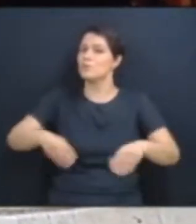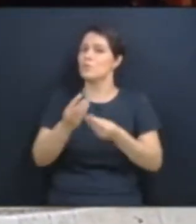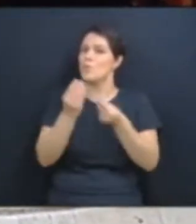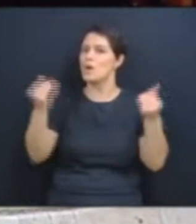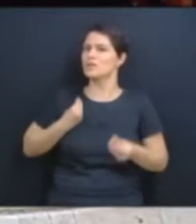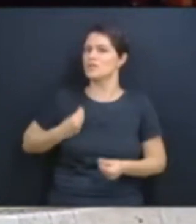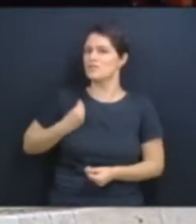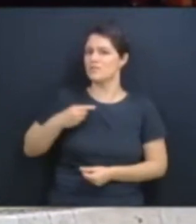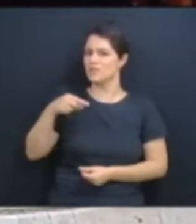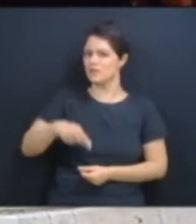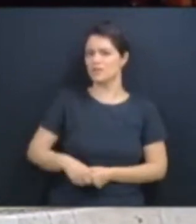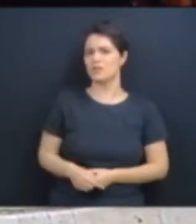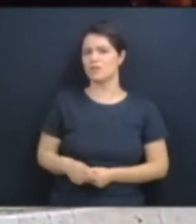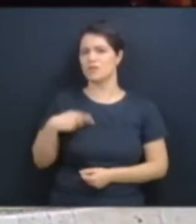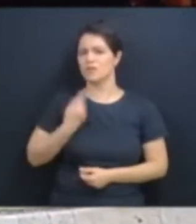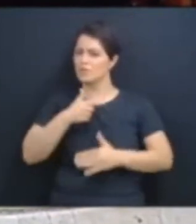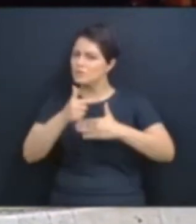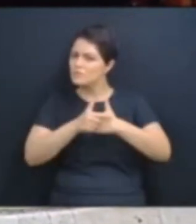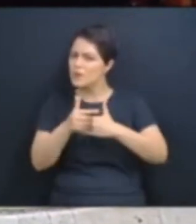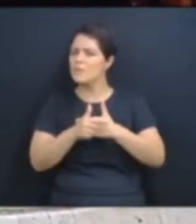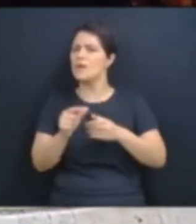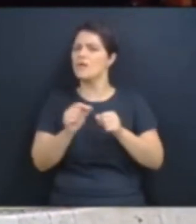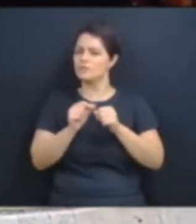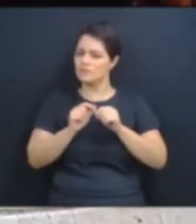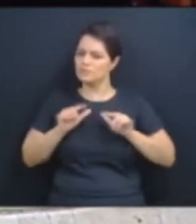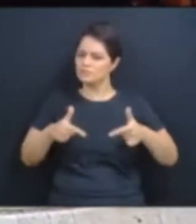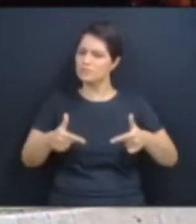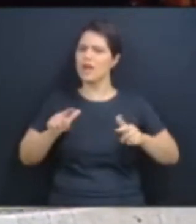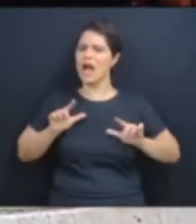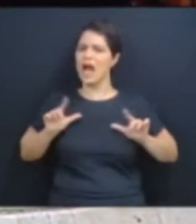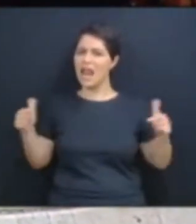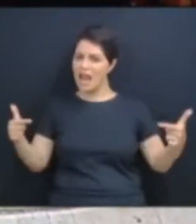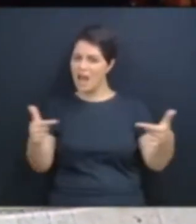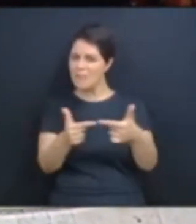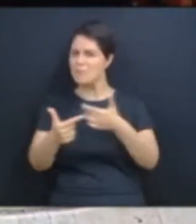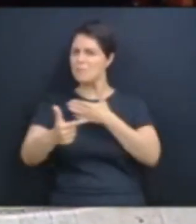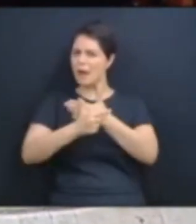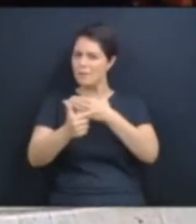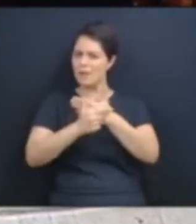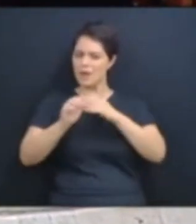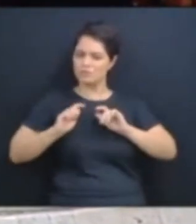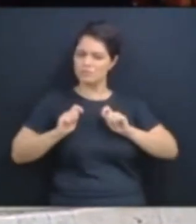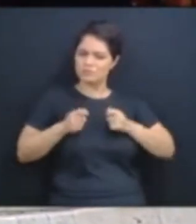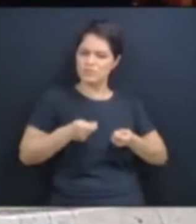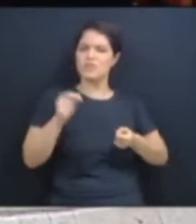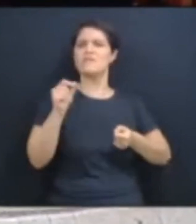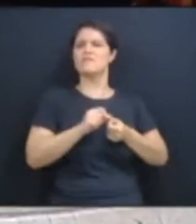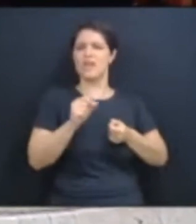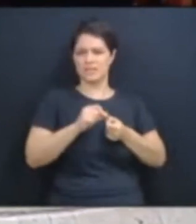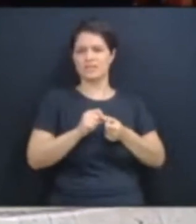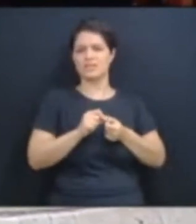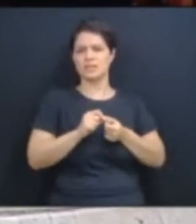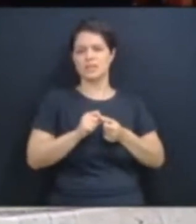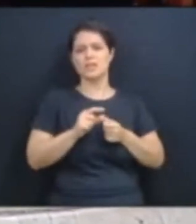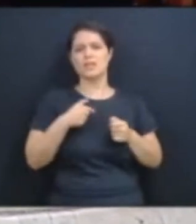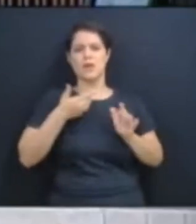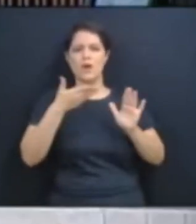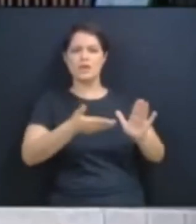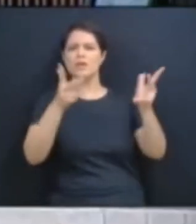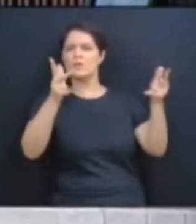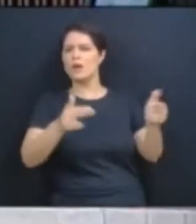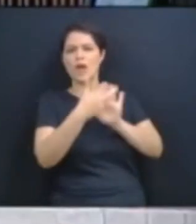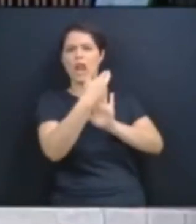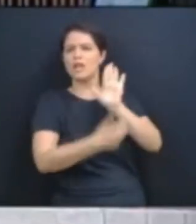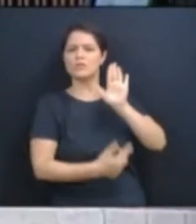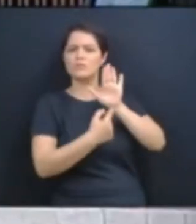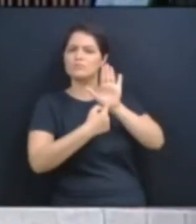me concedesse uma parte depois que terminar. Essa casa fez o seu papel. Eu estou aqui para prestar conta do trabalho que eu fiz como